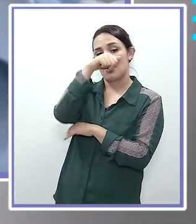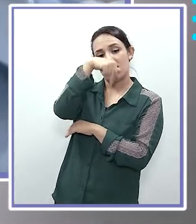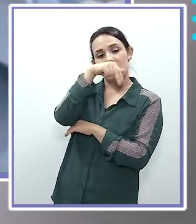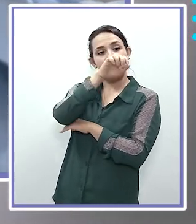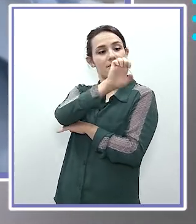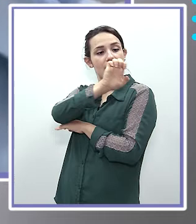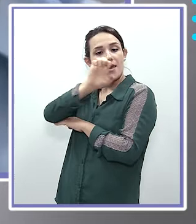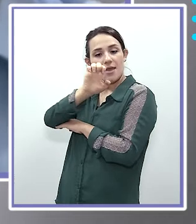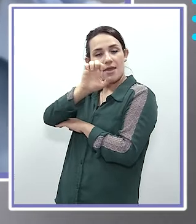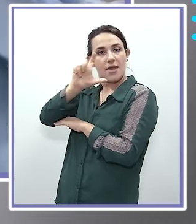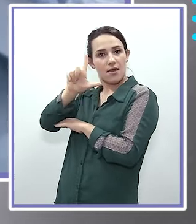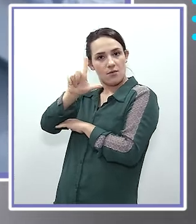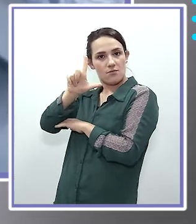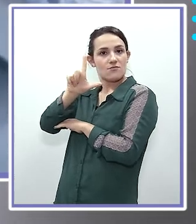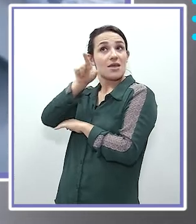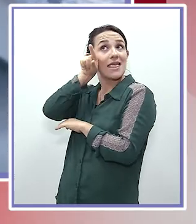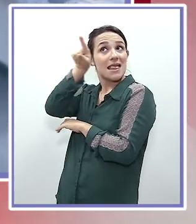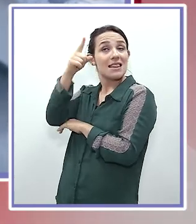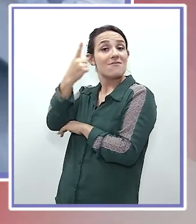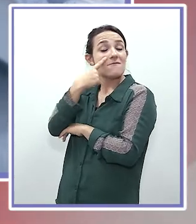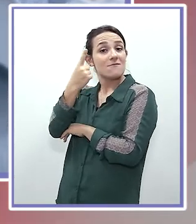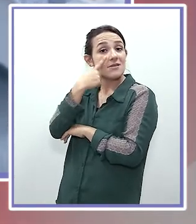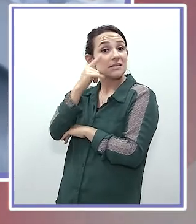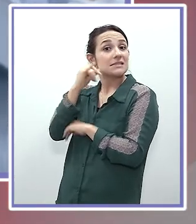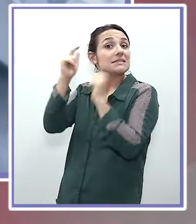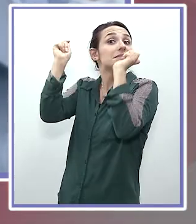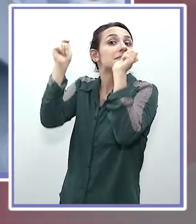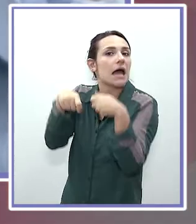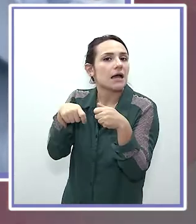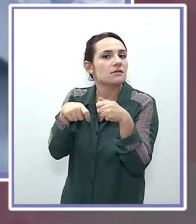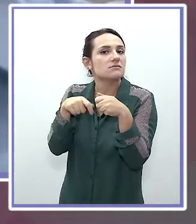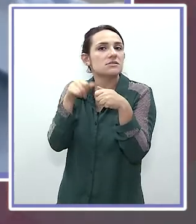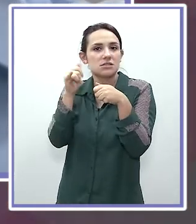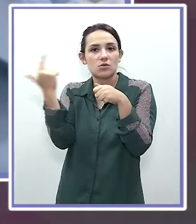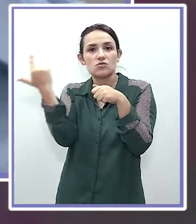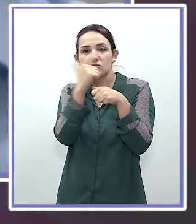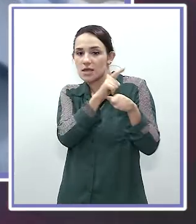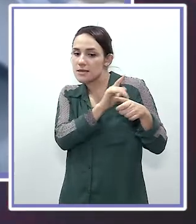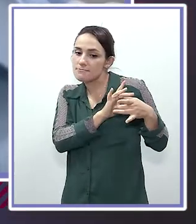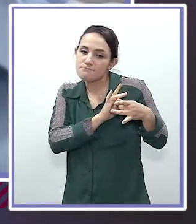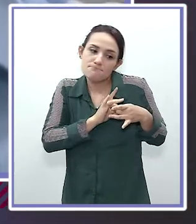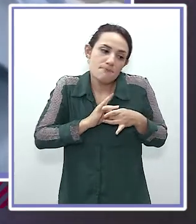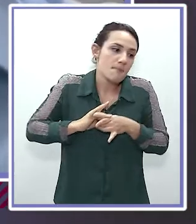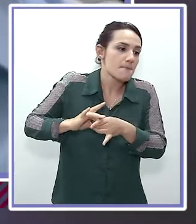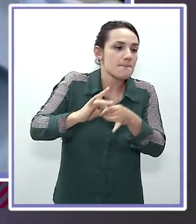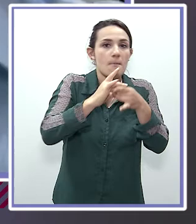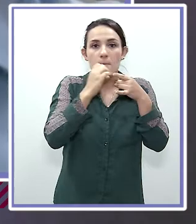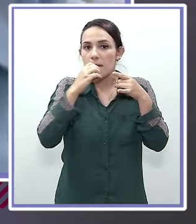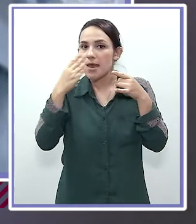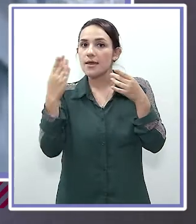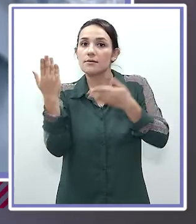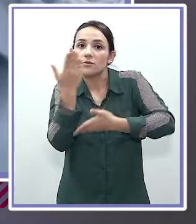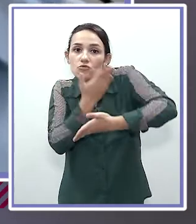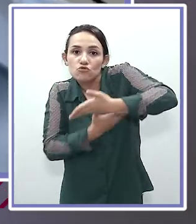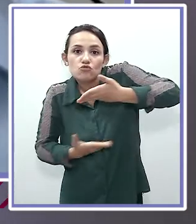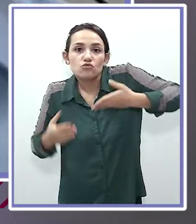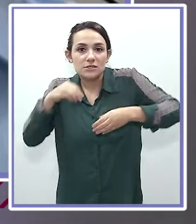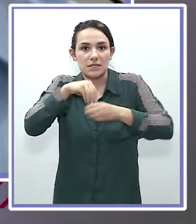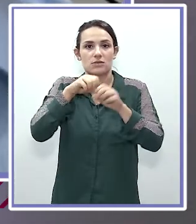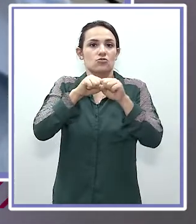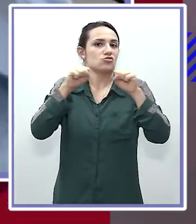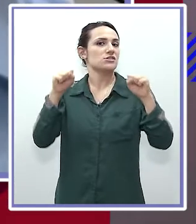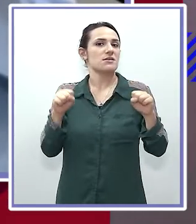tem que passar pela ONS, porque eles vão ver a viabilidade dessa usina interagir com o Sistema Interligado Nacional. Então, tudo passa